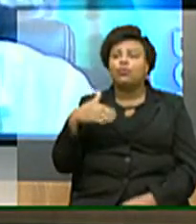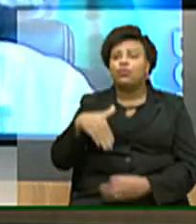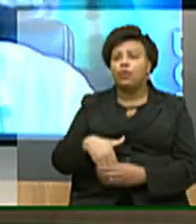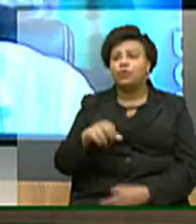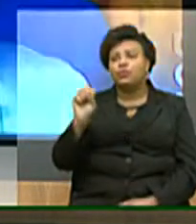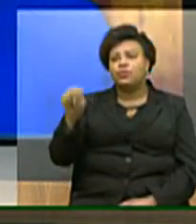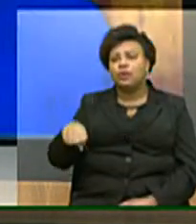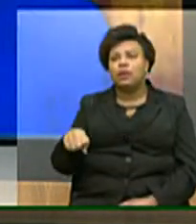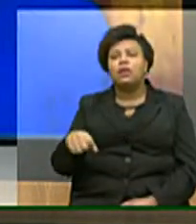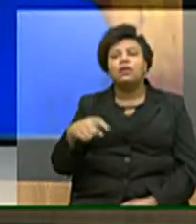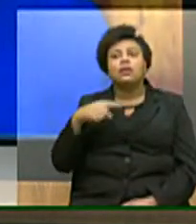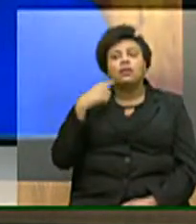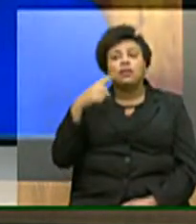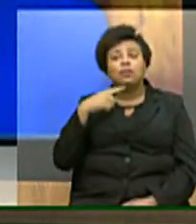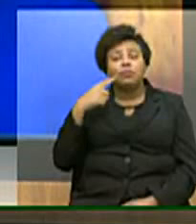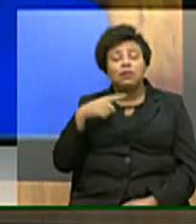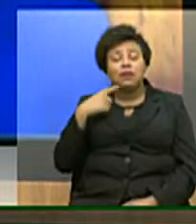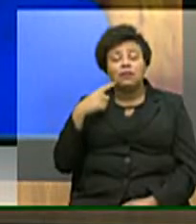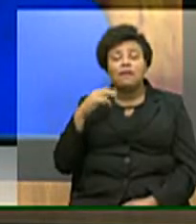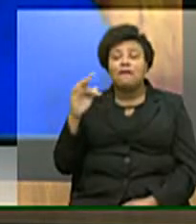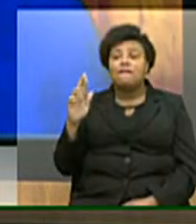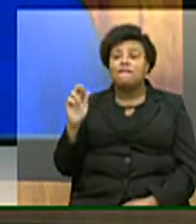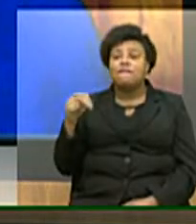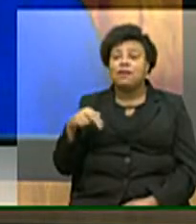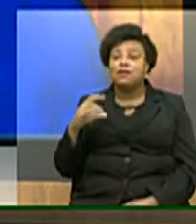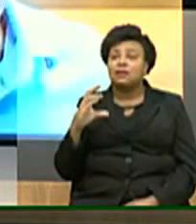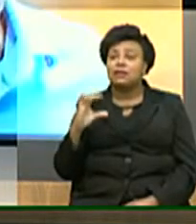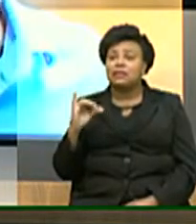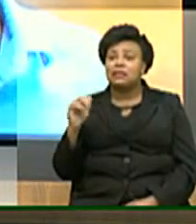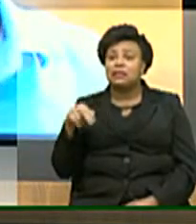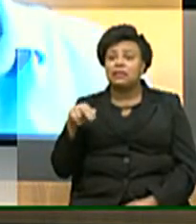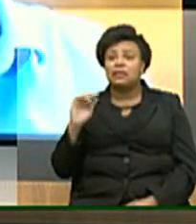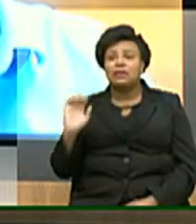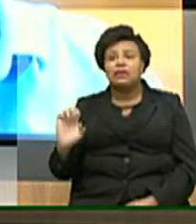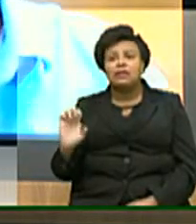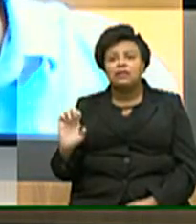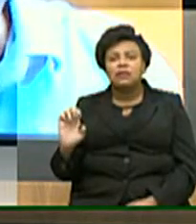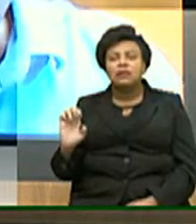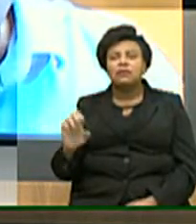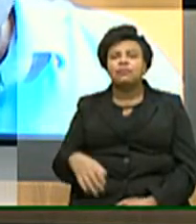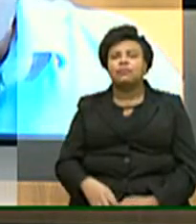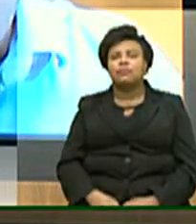sim, presidente. Deputado, a deputada Franciane Baier.